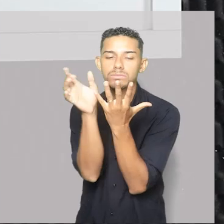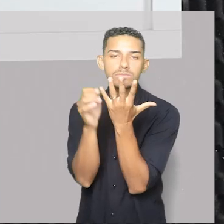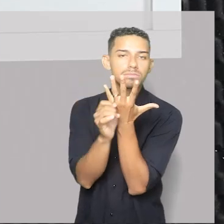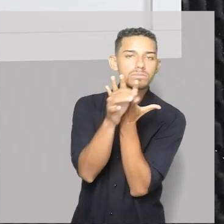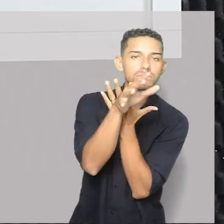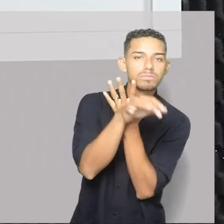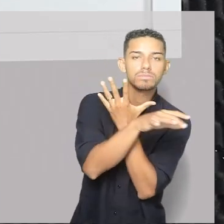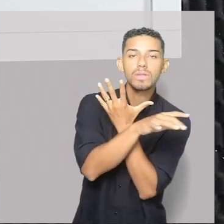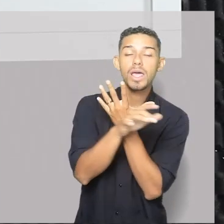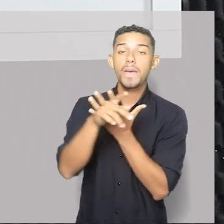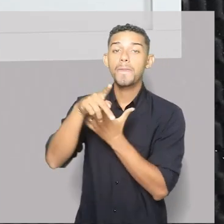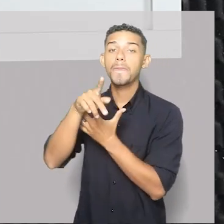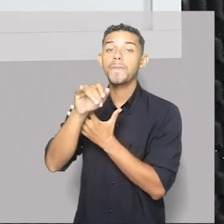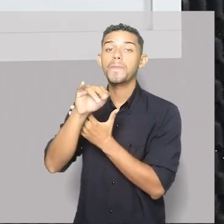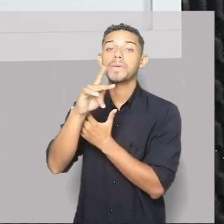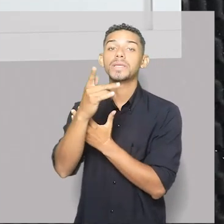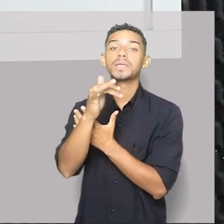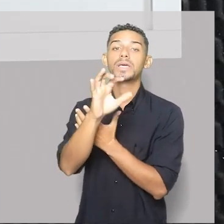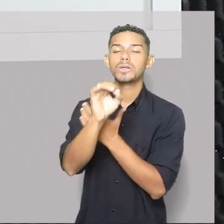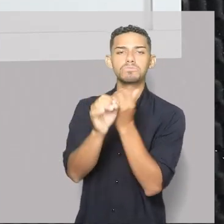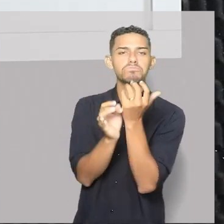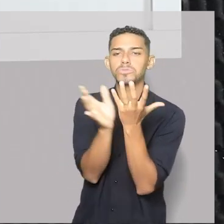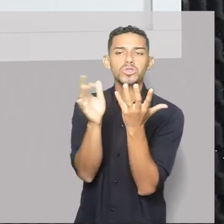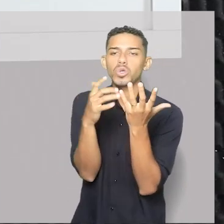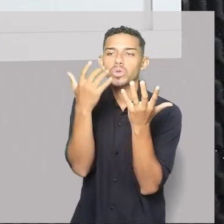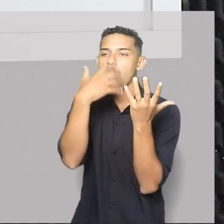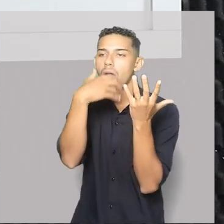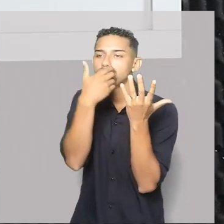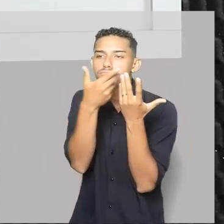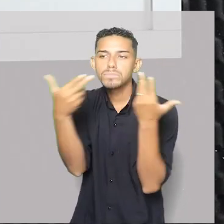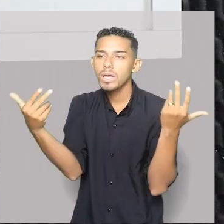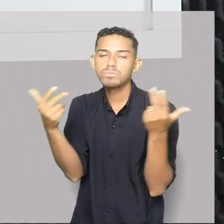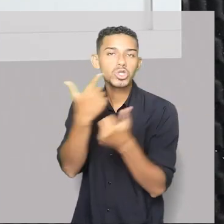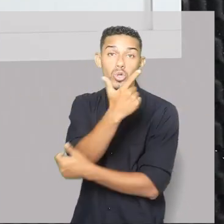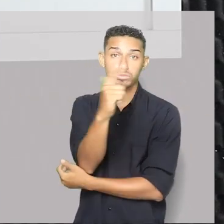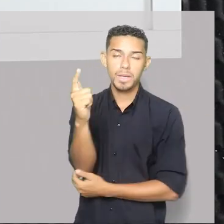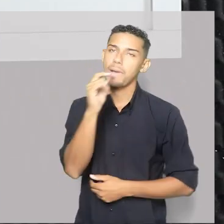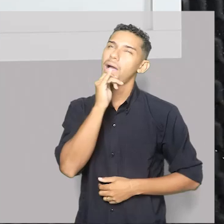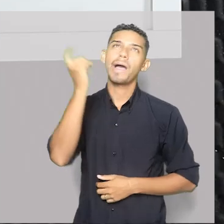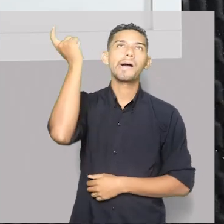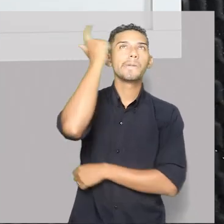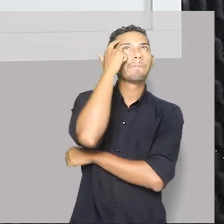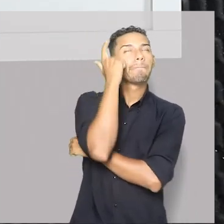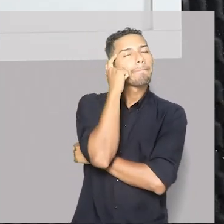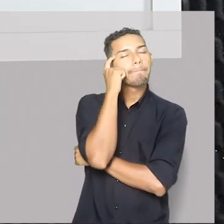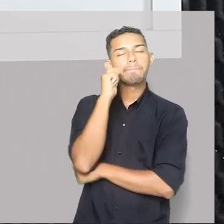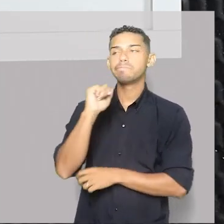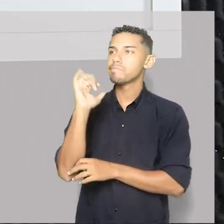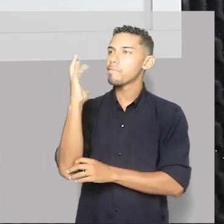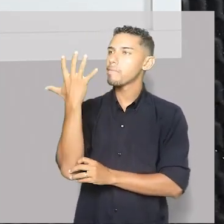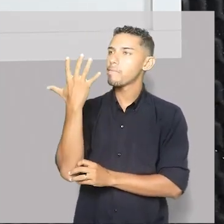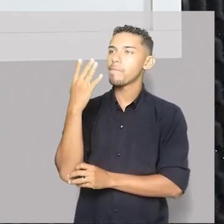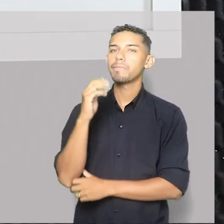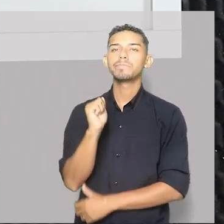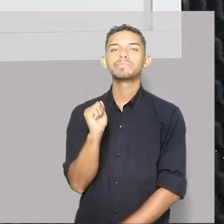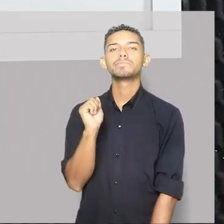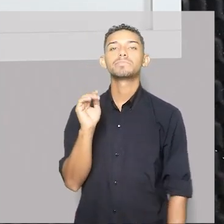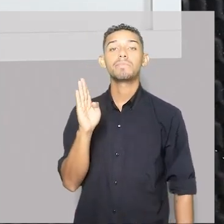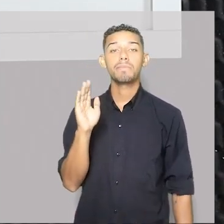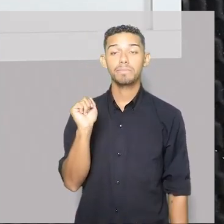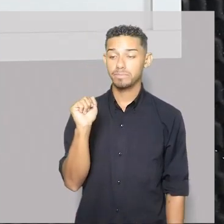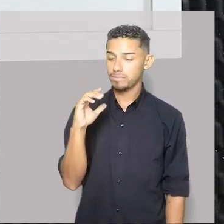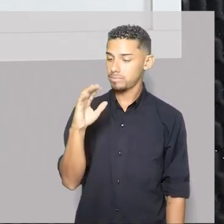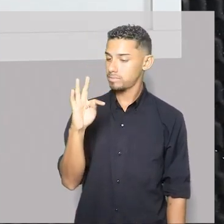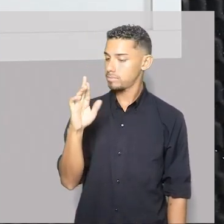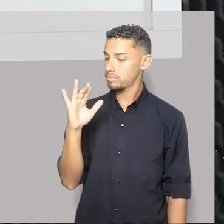flores, não possuem frutos, mas quando a gente pensa num abacateiro, né, aí você faz aquele lanche, aquela